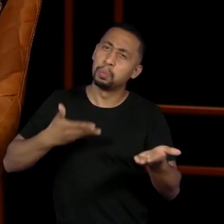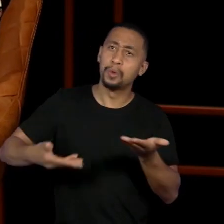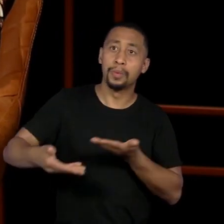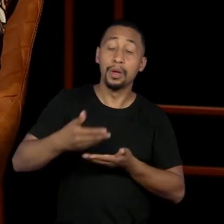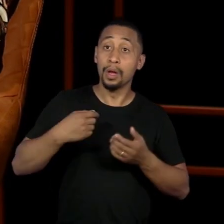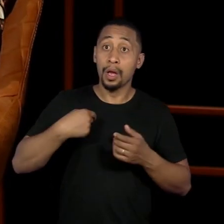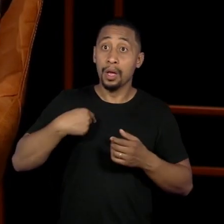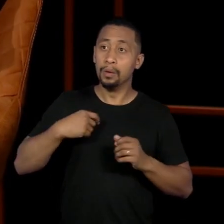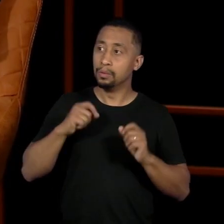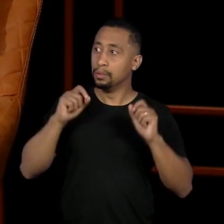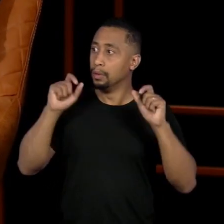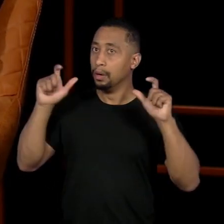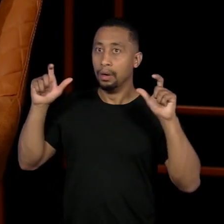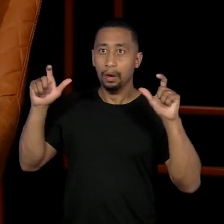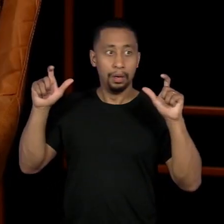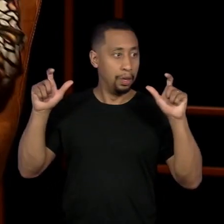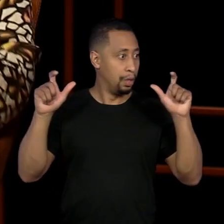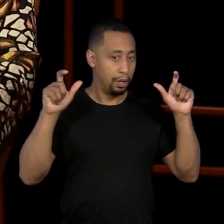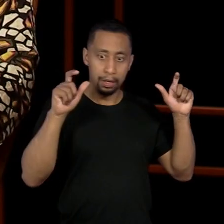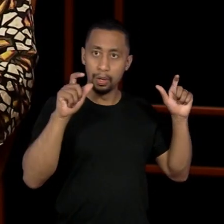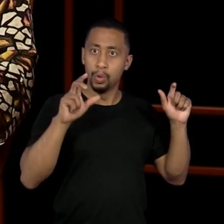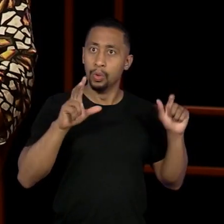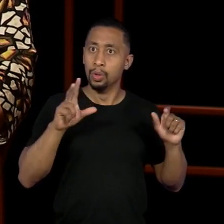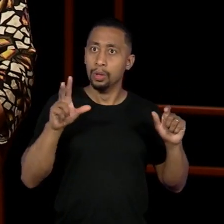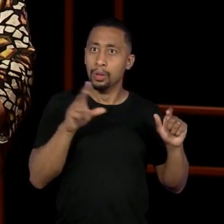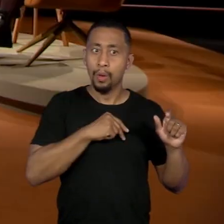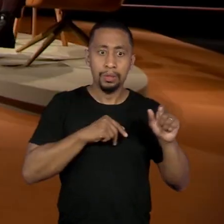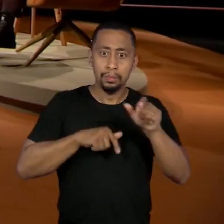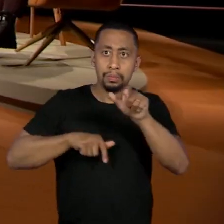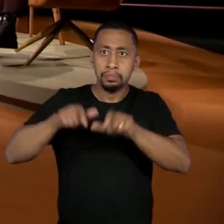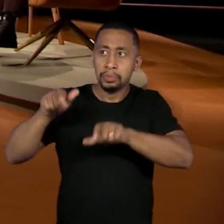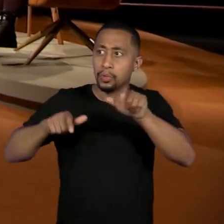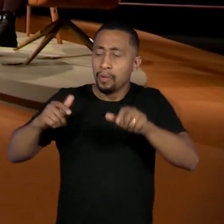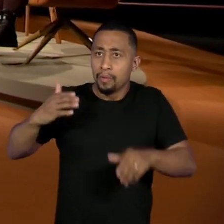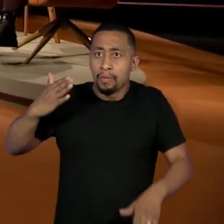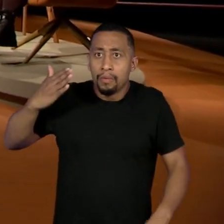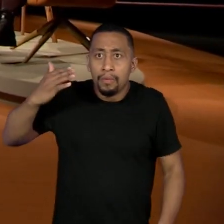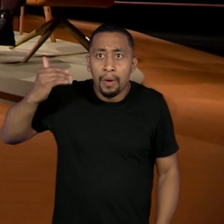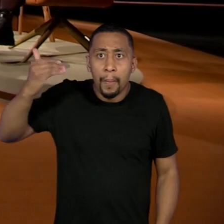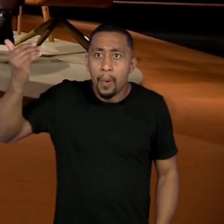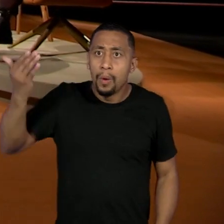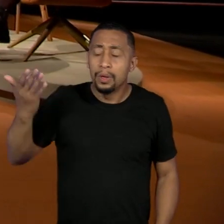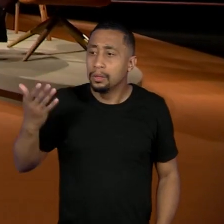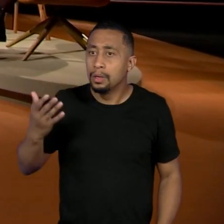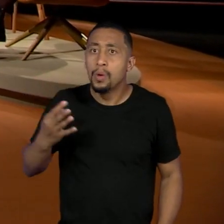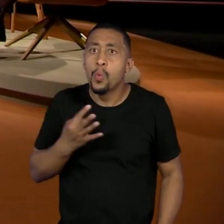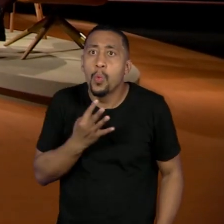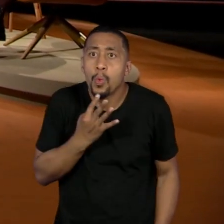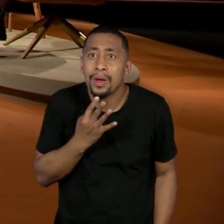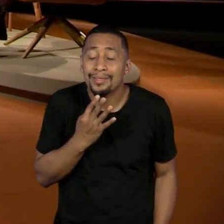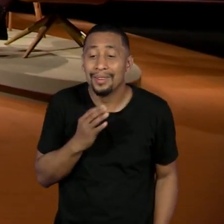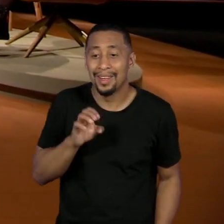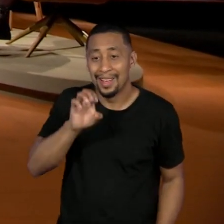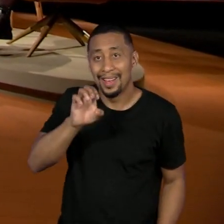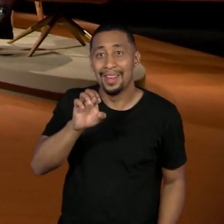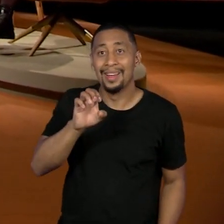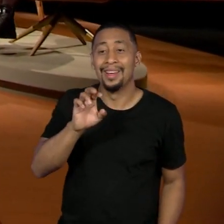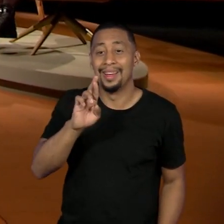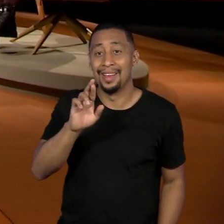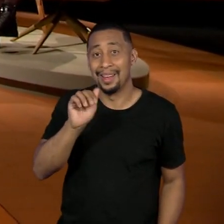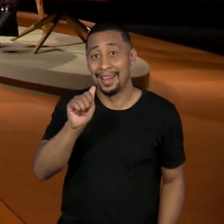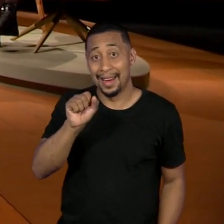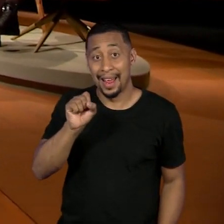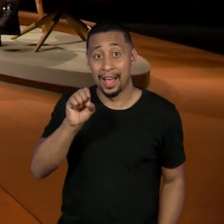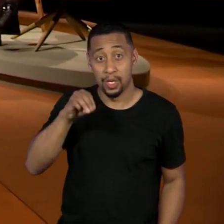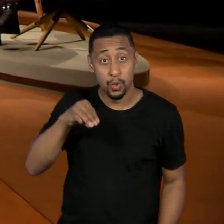olho arregalado, não é? Porque ao lado de mim dormia o Erasmo Carlos no quarto, não é? O quarto ao lado de mim. Eu disse, eu não estou a acreditar que isto está a acontecer. E era